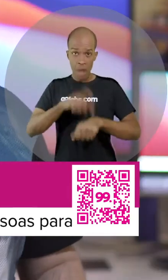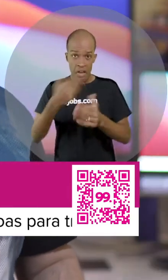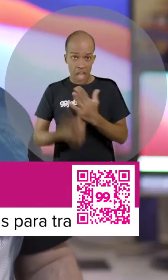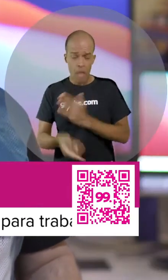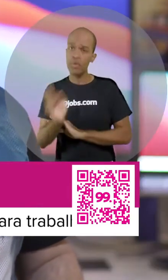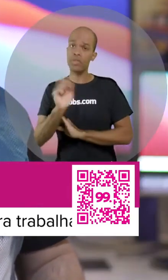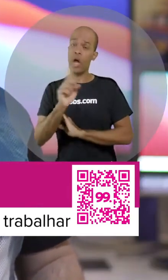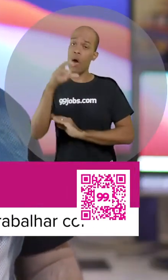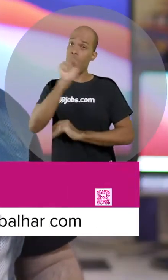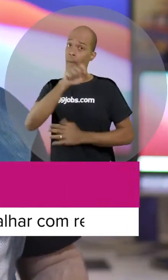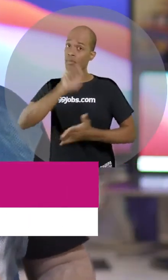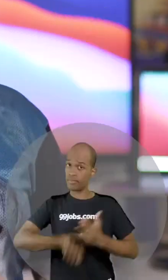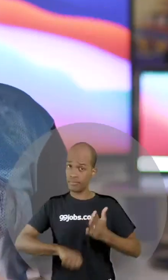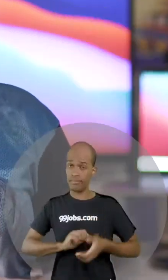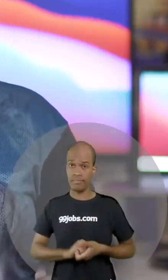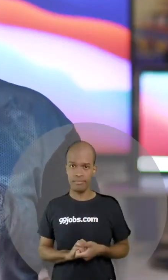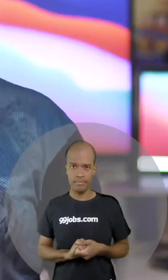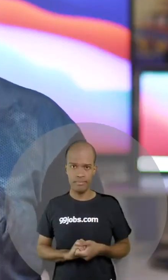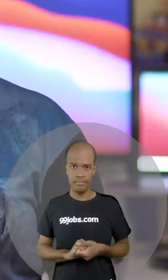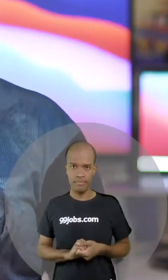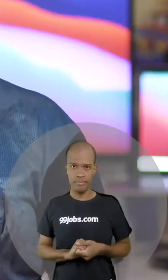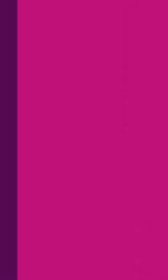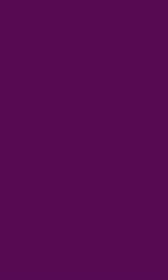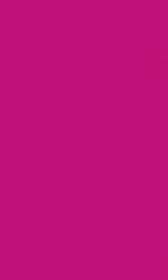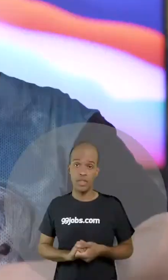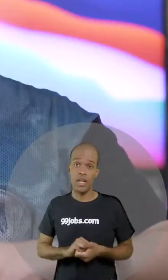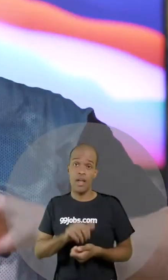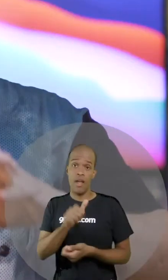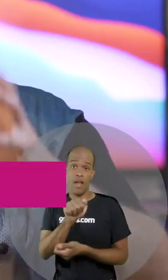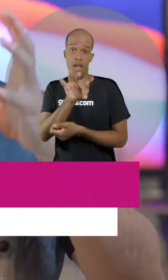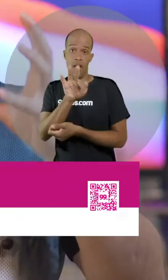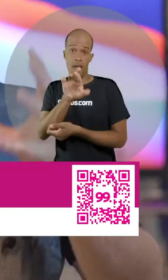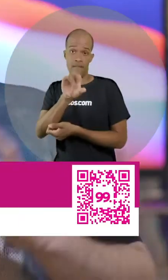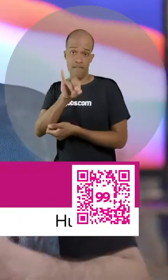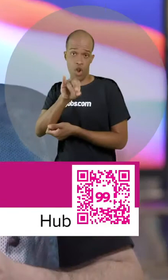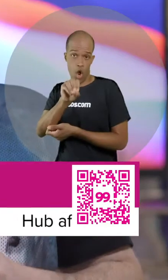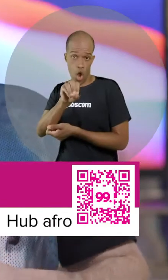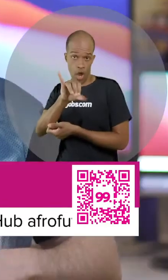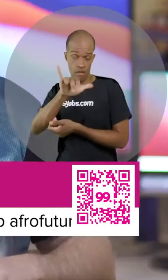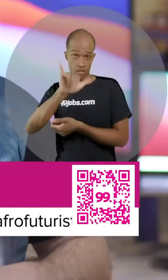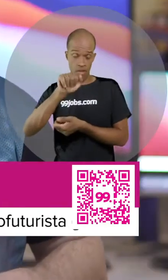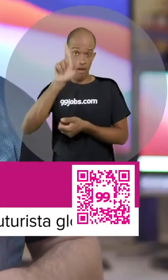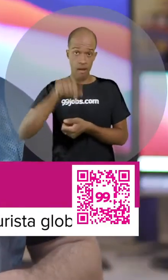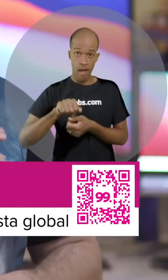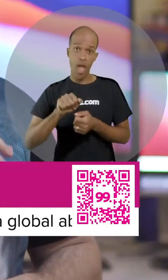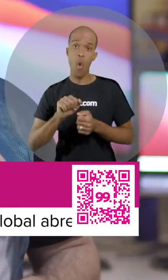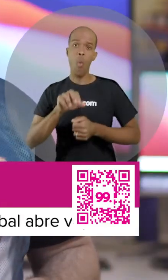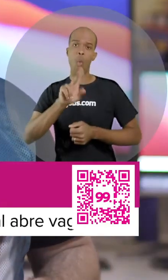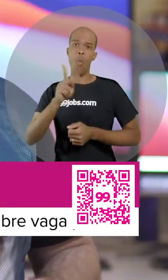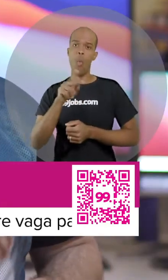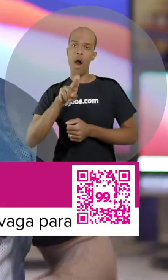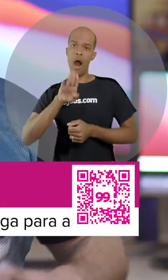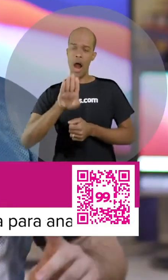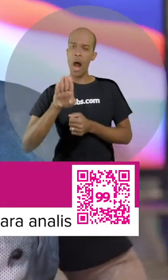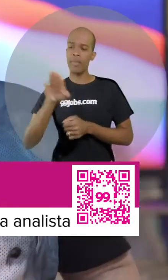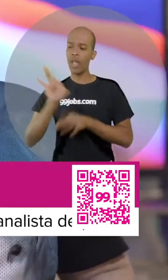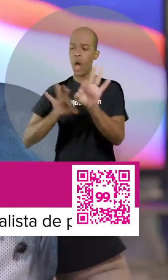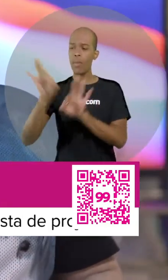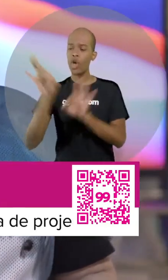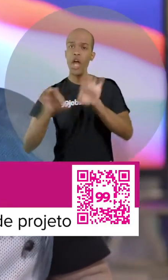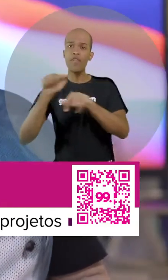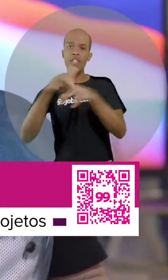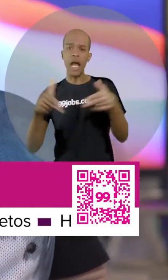Perde tempo não e faça logo a sua inscrição. A Afroia Tech Hub é um hub afrofuturista global